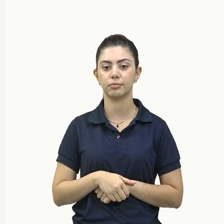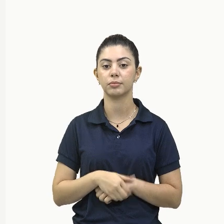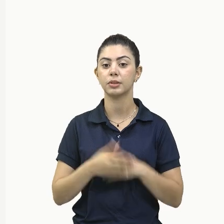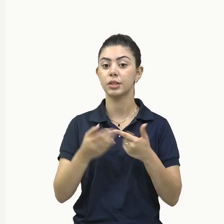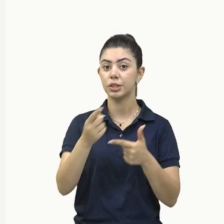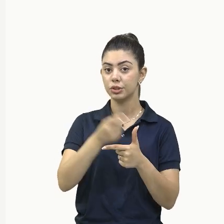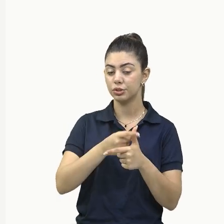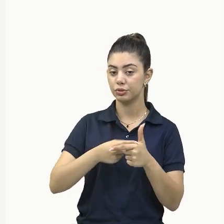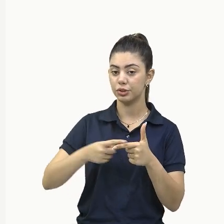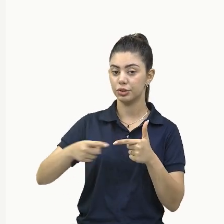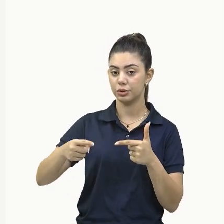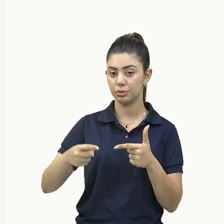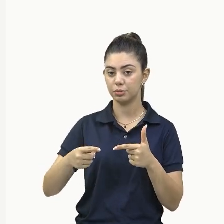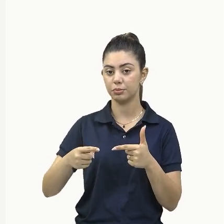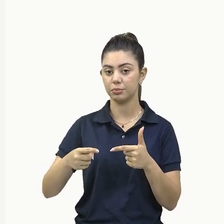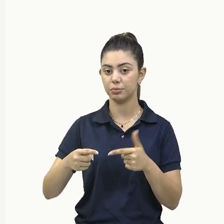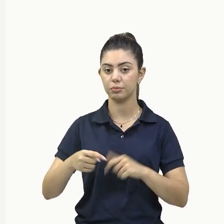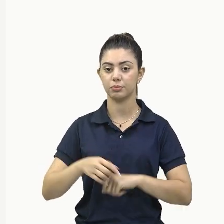Dividido